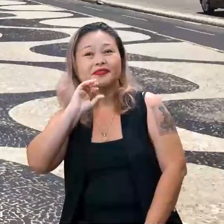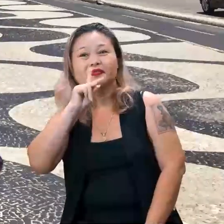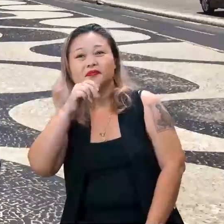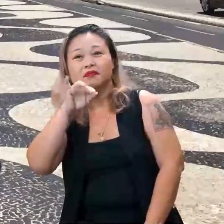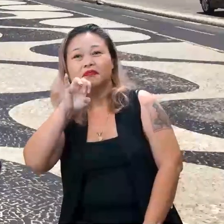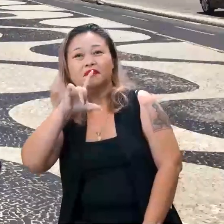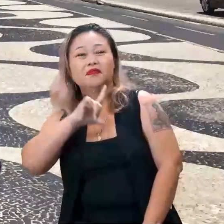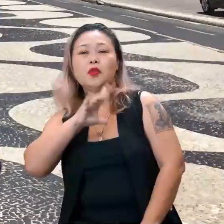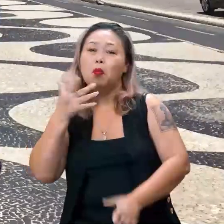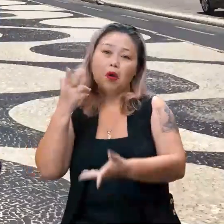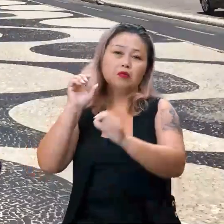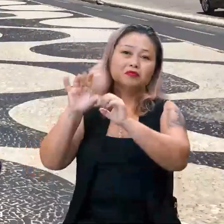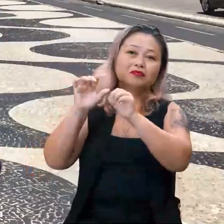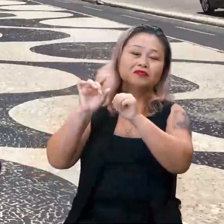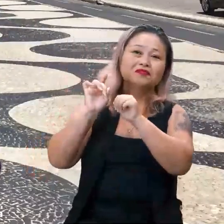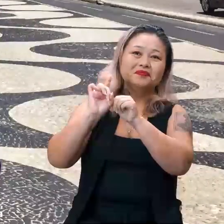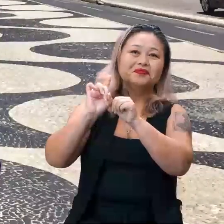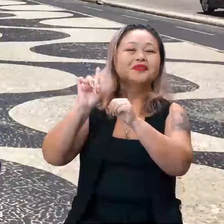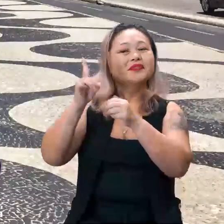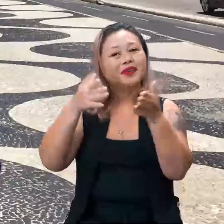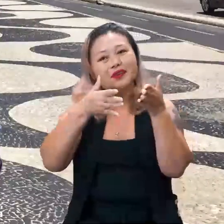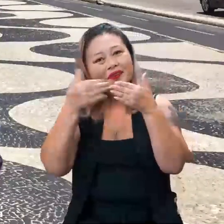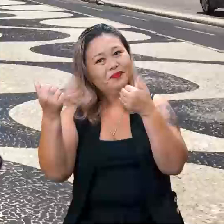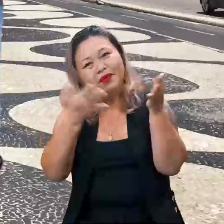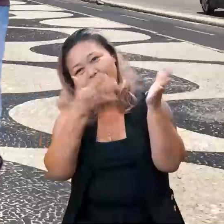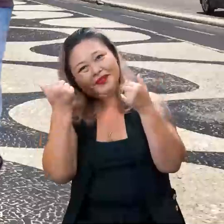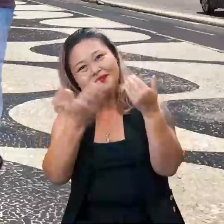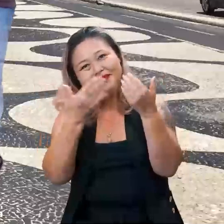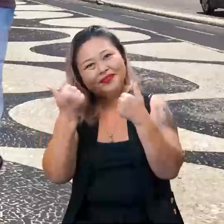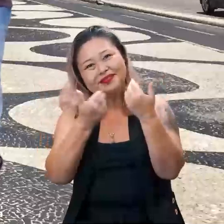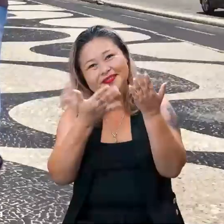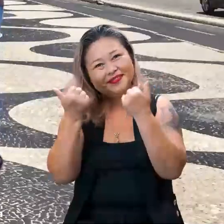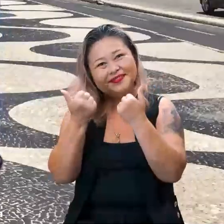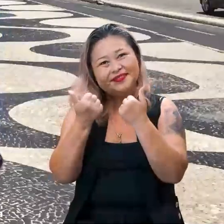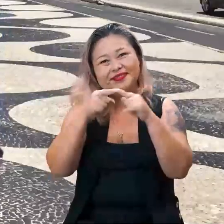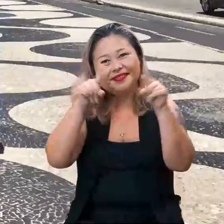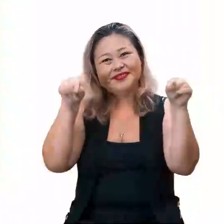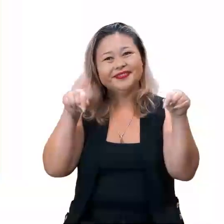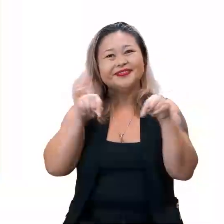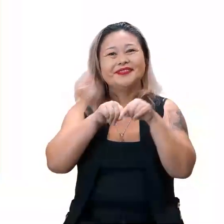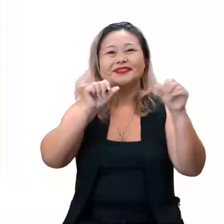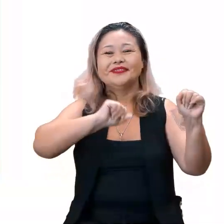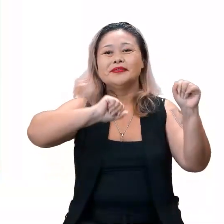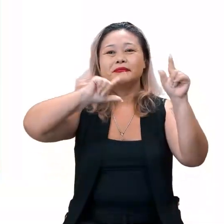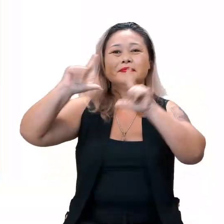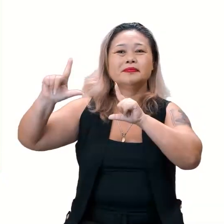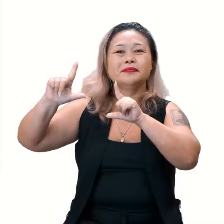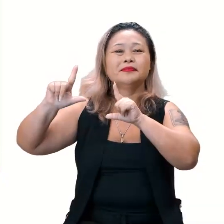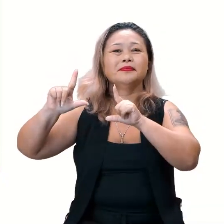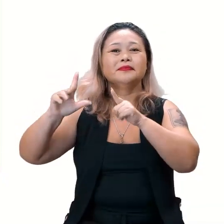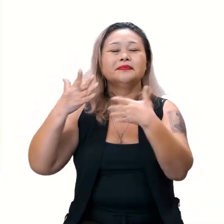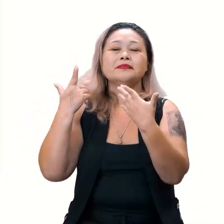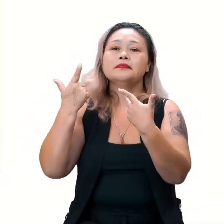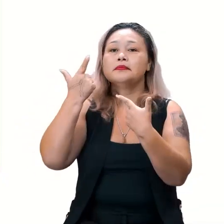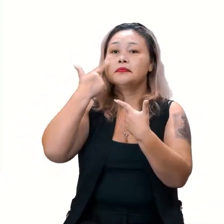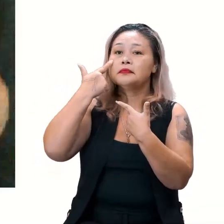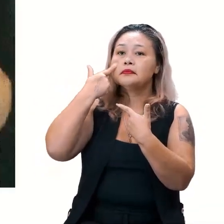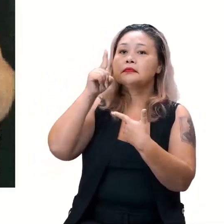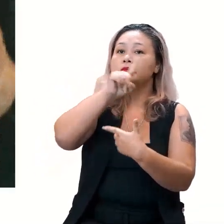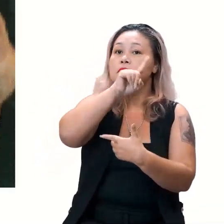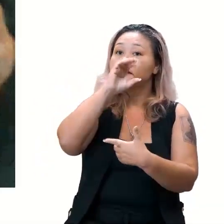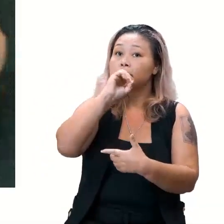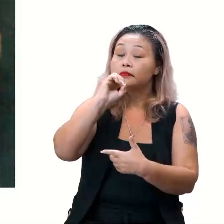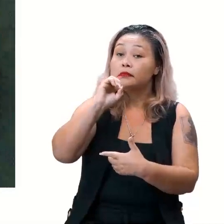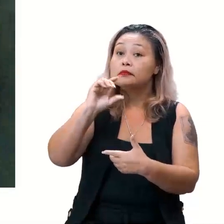então, continuar. Eu vou lá rapidinho, mas vou levar ela comigo, bora passar de aula. Bora no slide, então, para verificar os zeros ou raízes